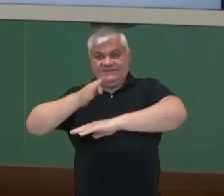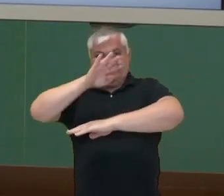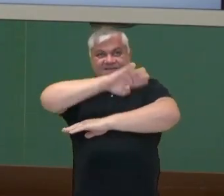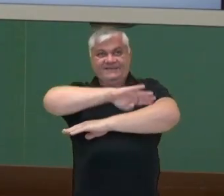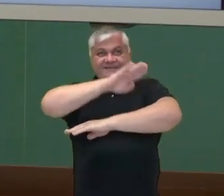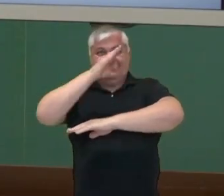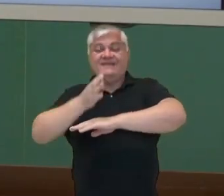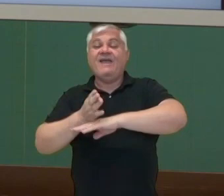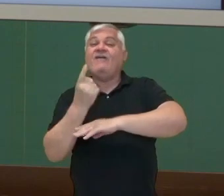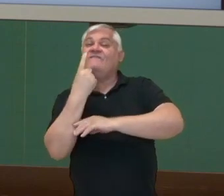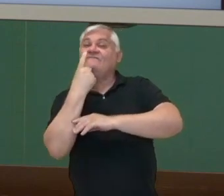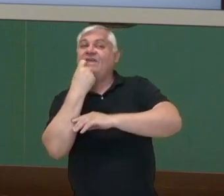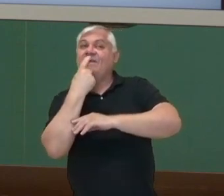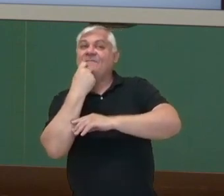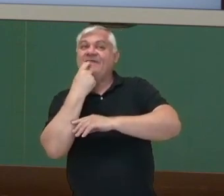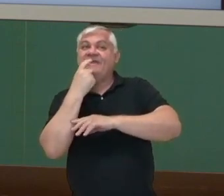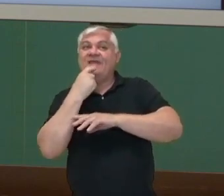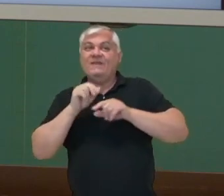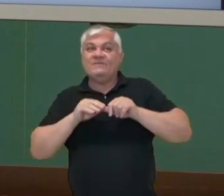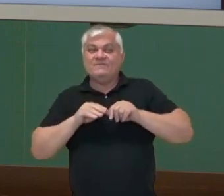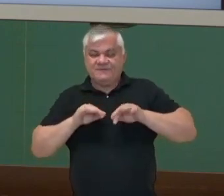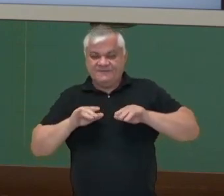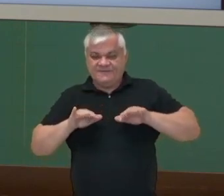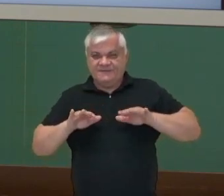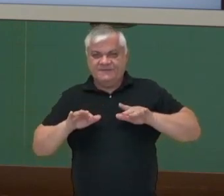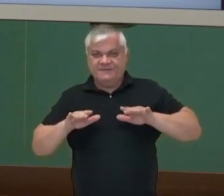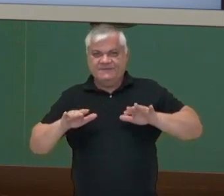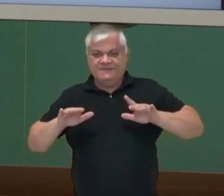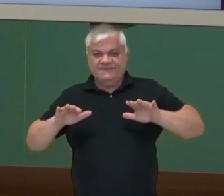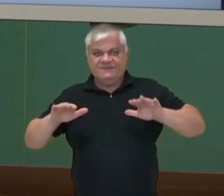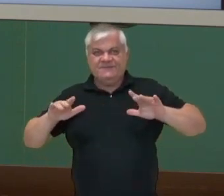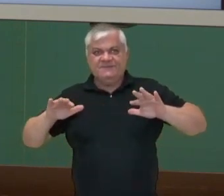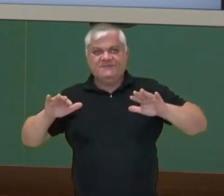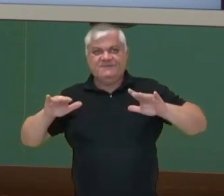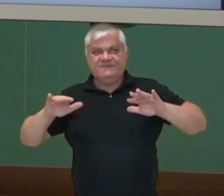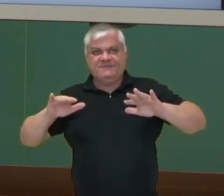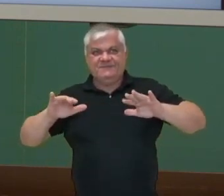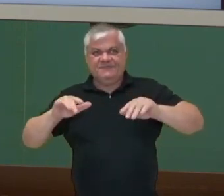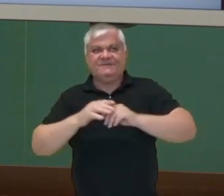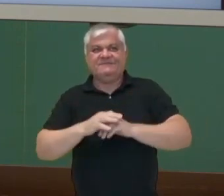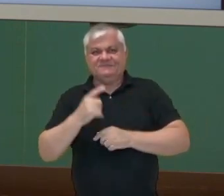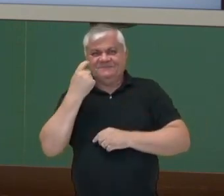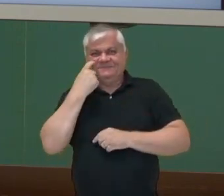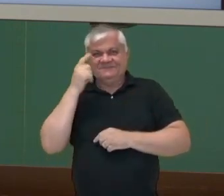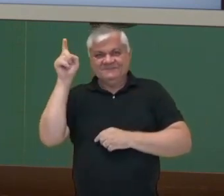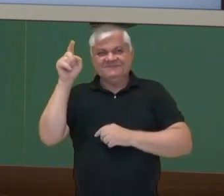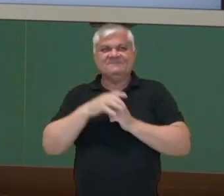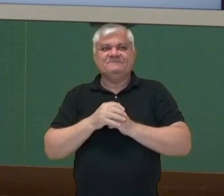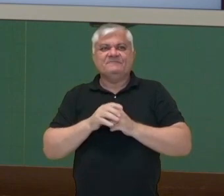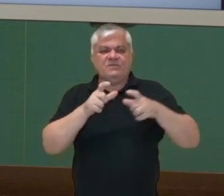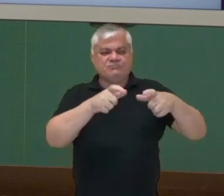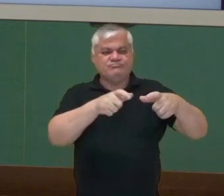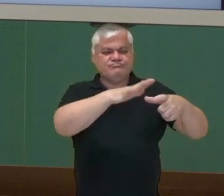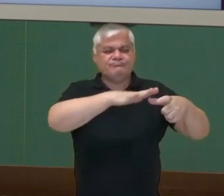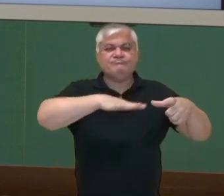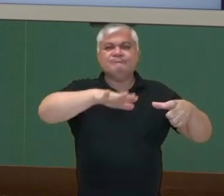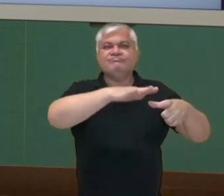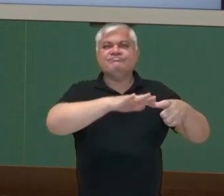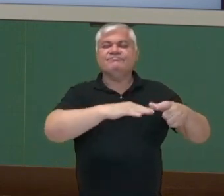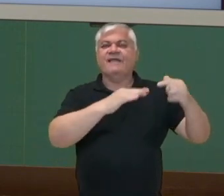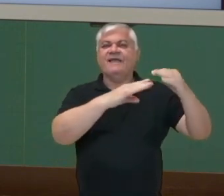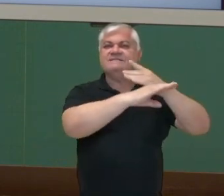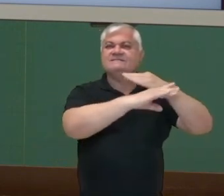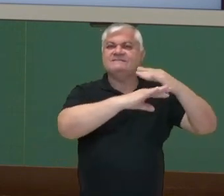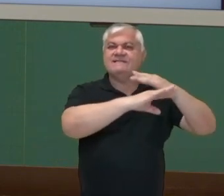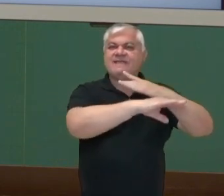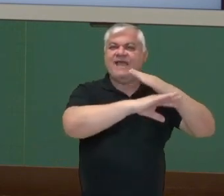pontilhado vermelho representa uma bacia hidrográfica. Então, aqui nós podemos ter, por exemplo, cidades,